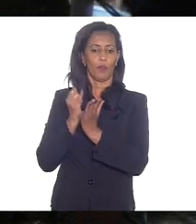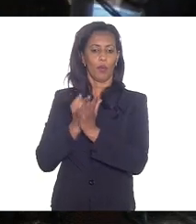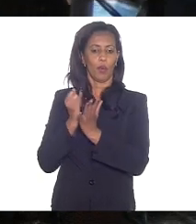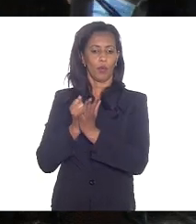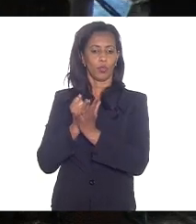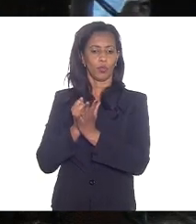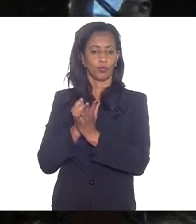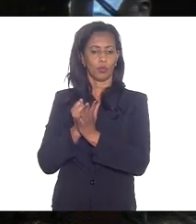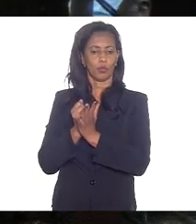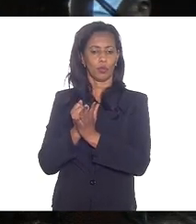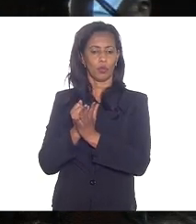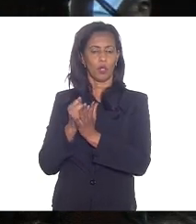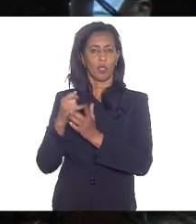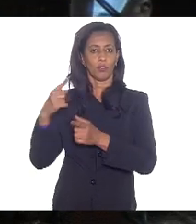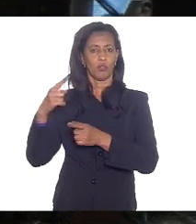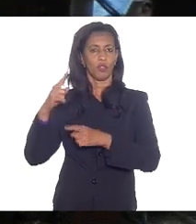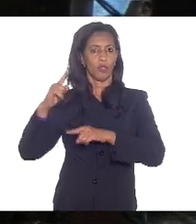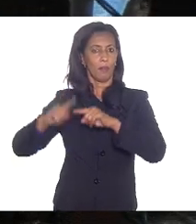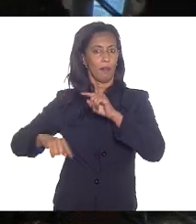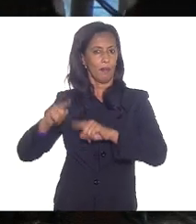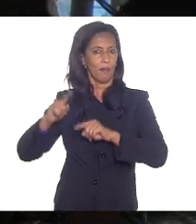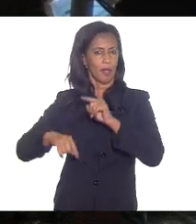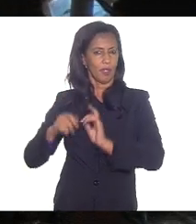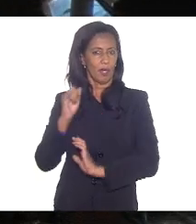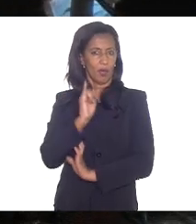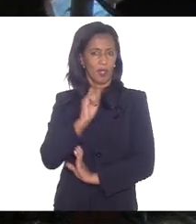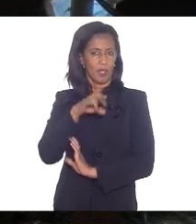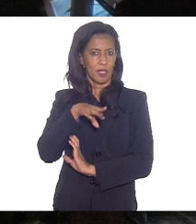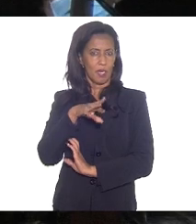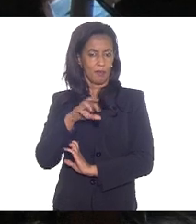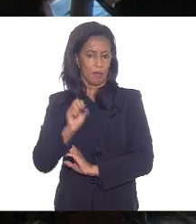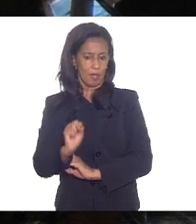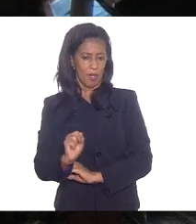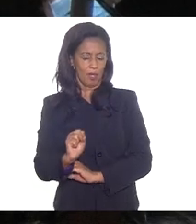circulação de mercadorias e serviços de ICMS em operação